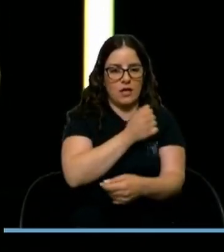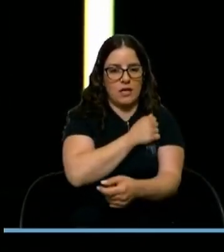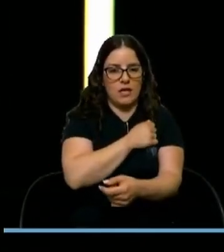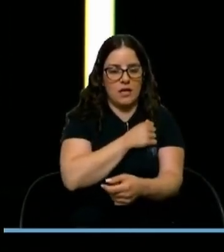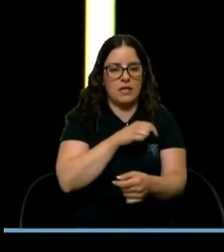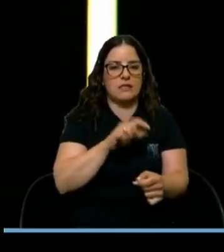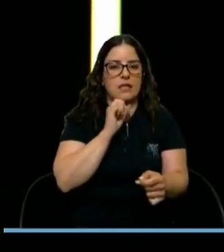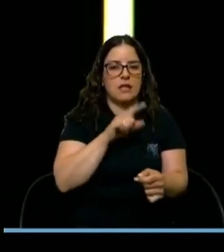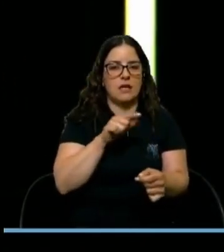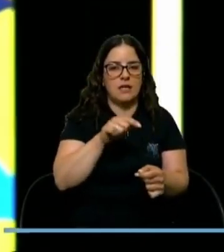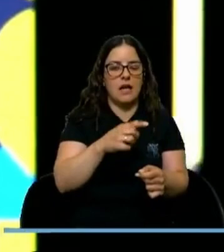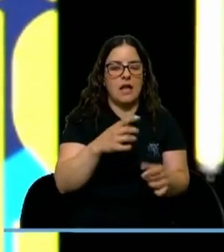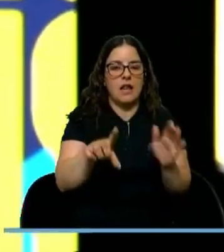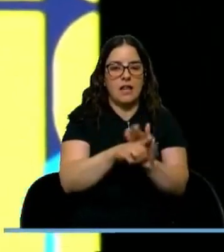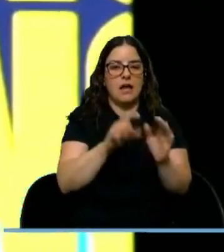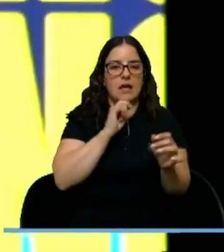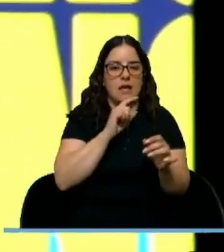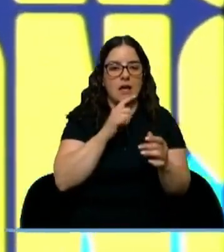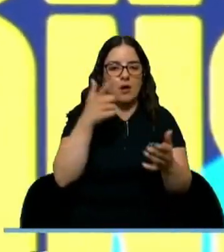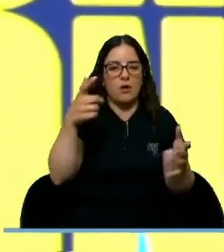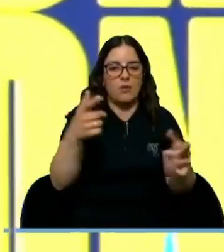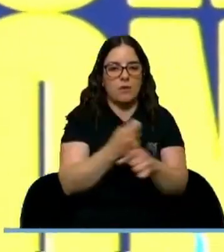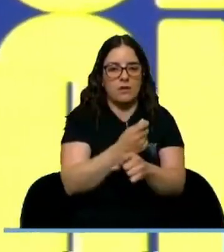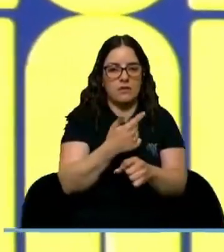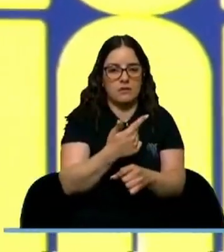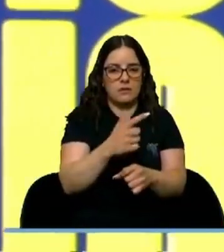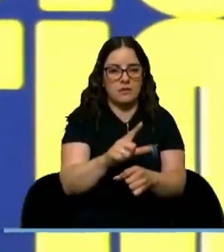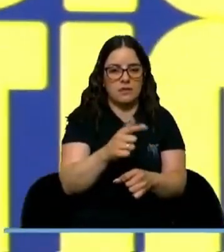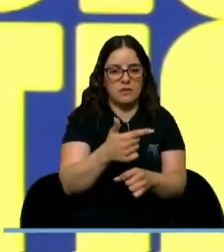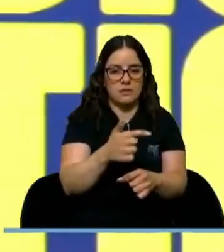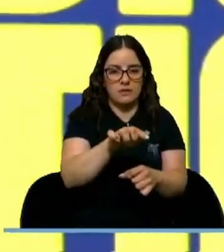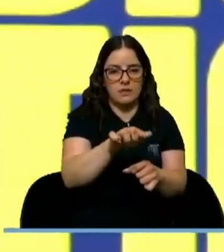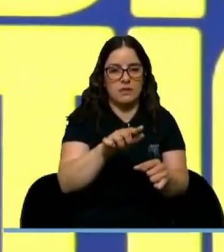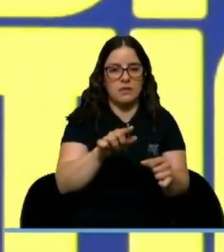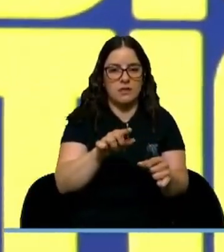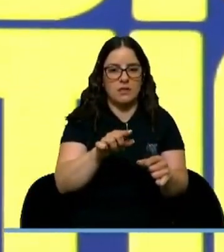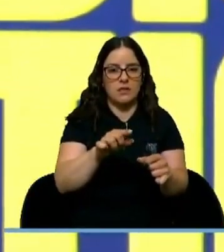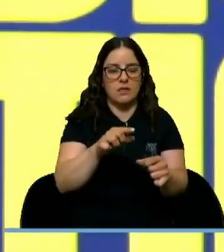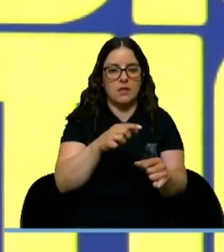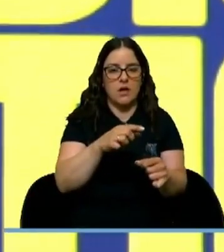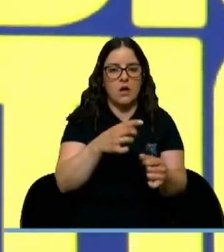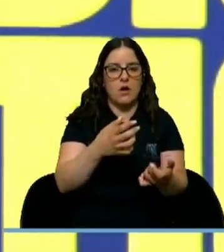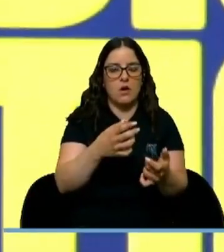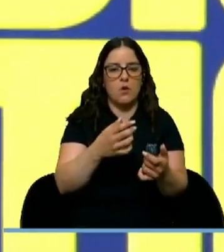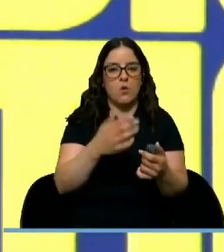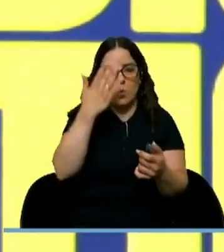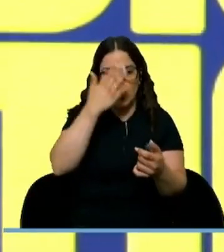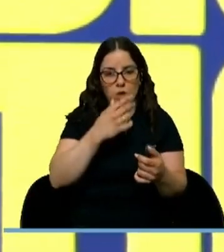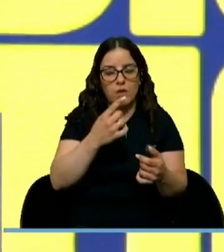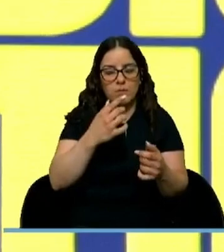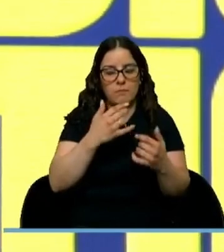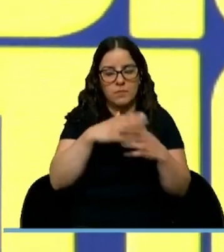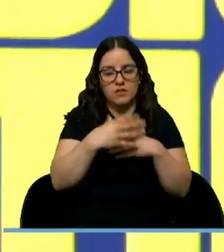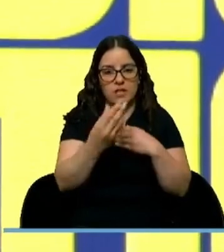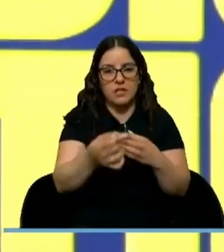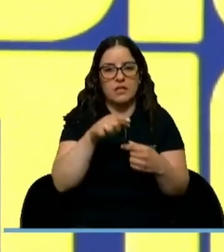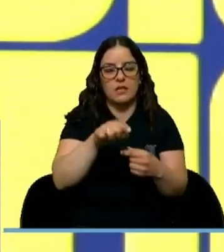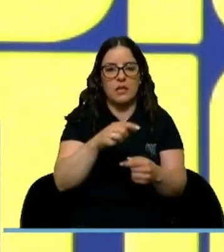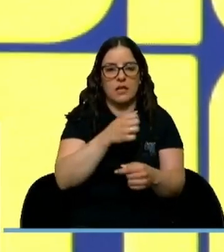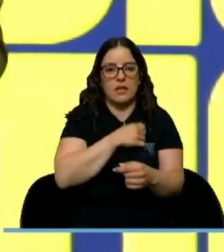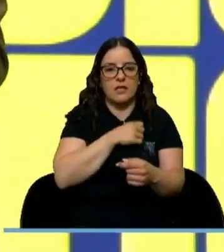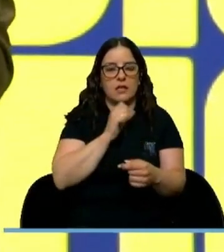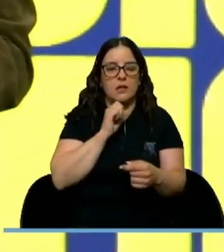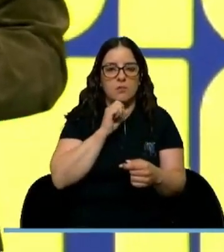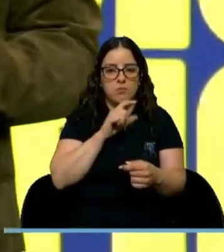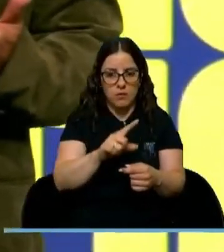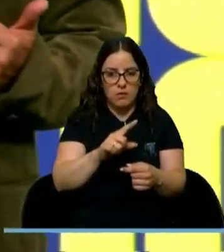permite comprar a DLT. Mas um dia é o próprio imóvel que vai poder ser tokenizado e reconhecido, essa transação reconhecida pelo Estado